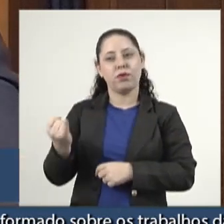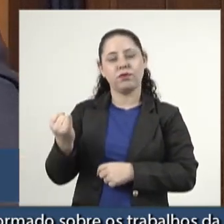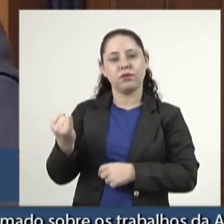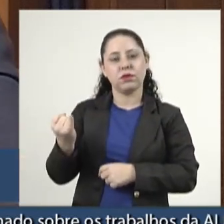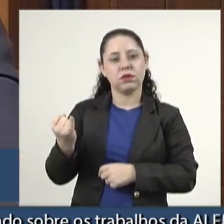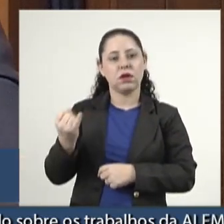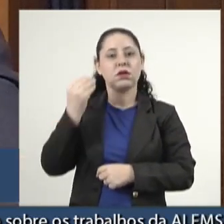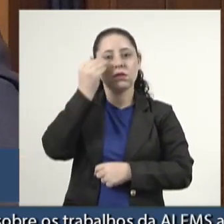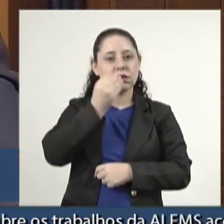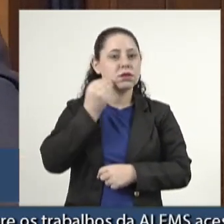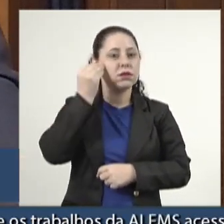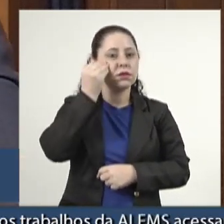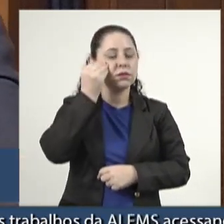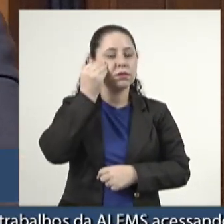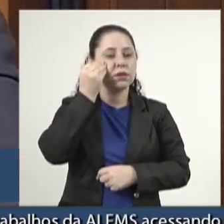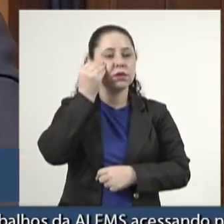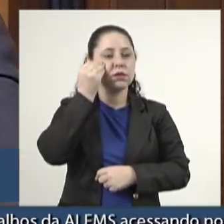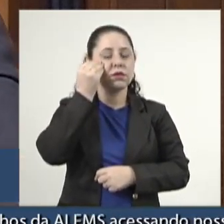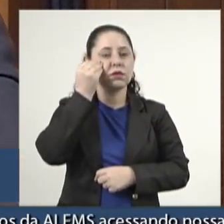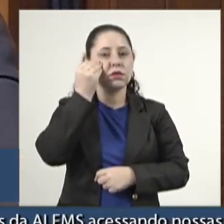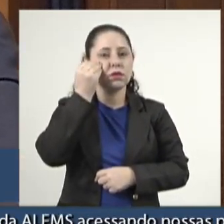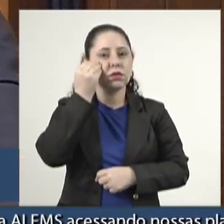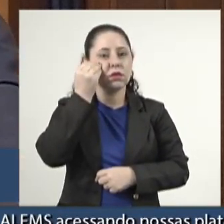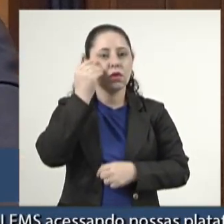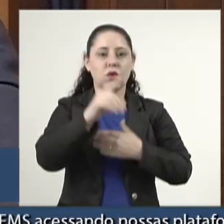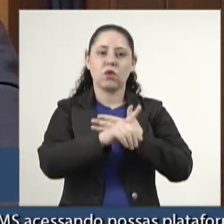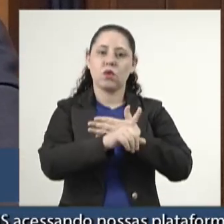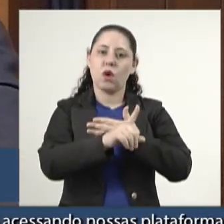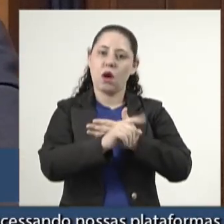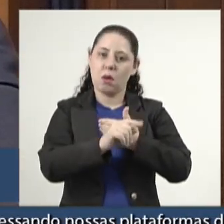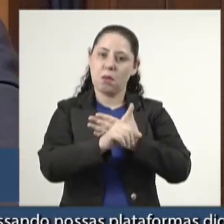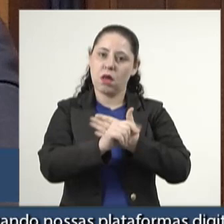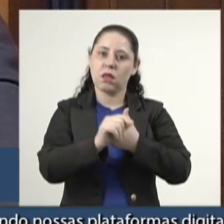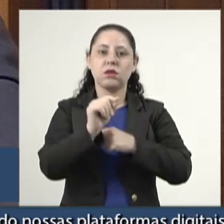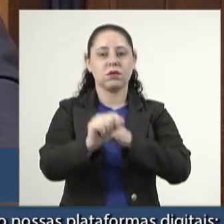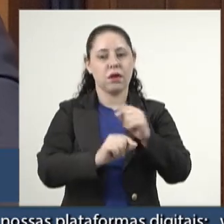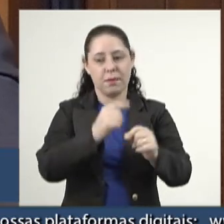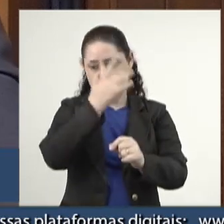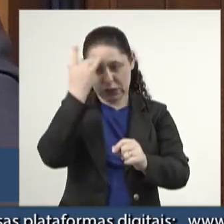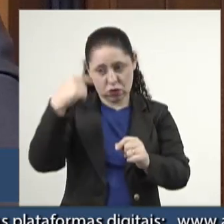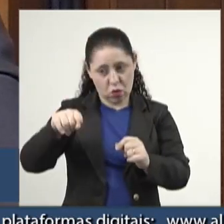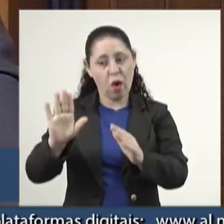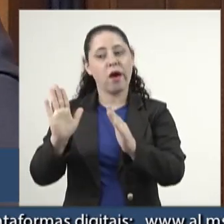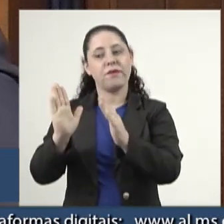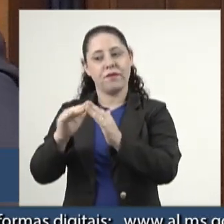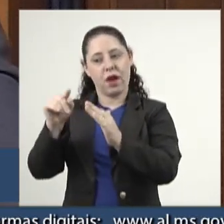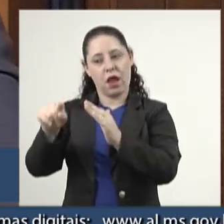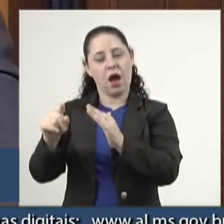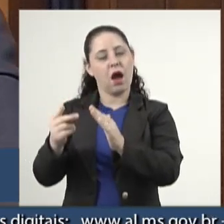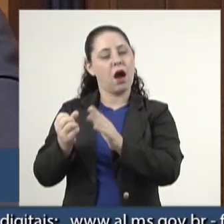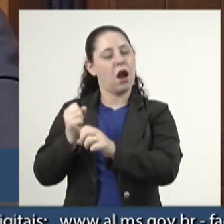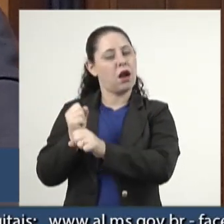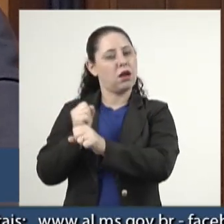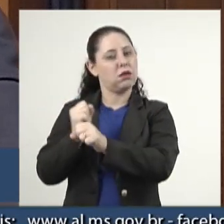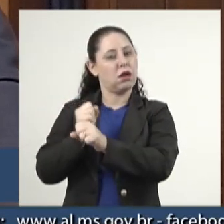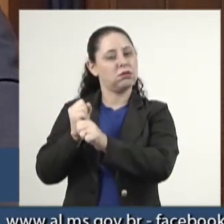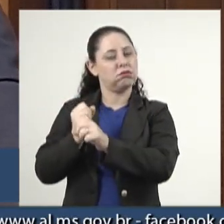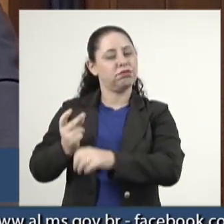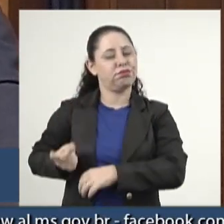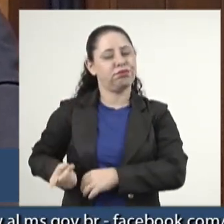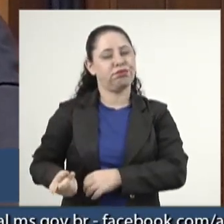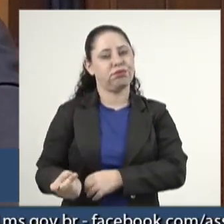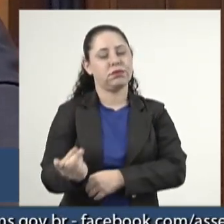a experiência, né, do pantaneiro, de quem vive ali há anos e anos,